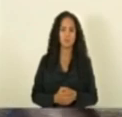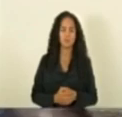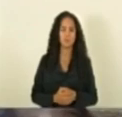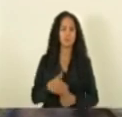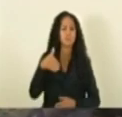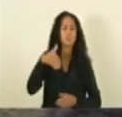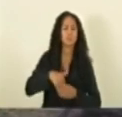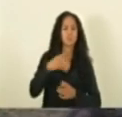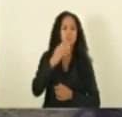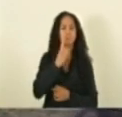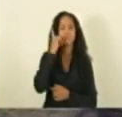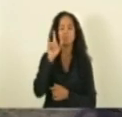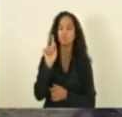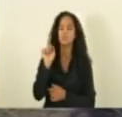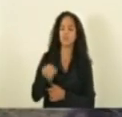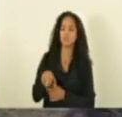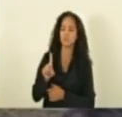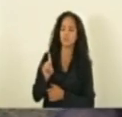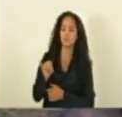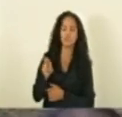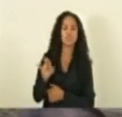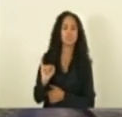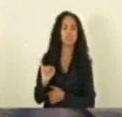Como vota o deputado Gandini?